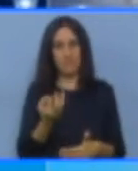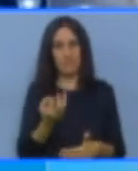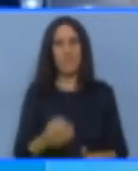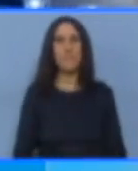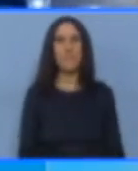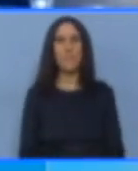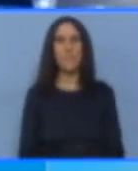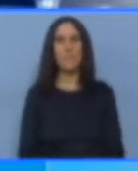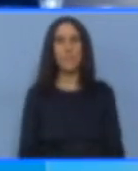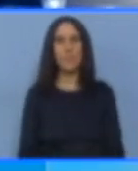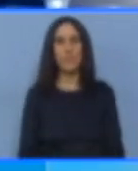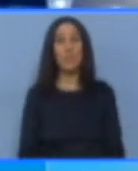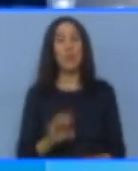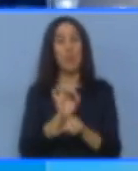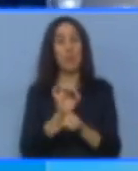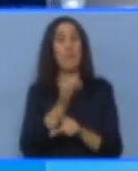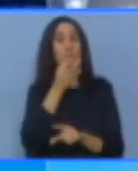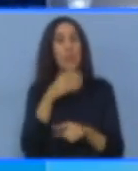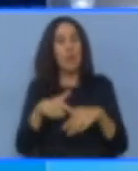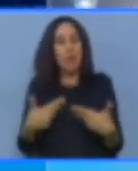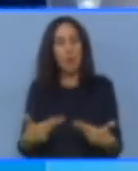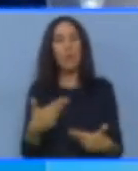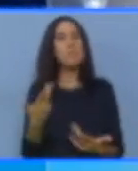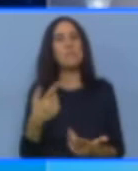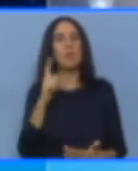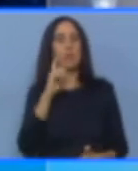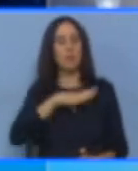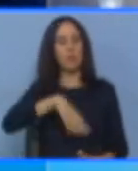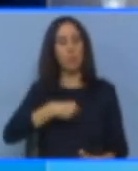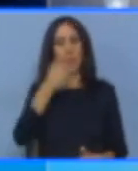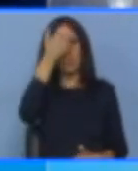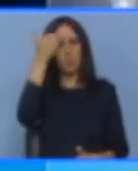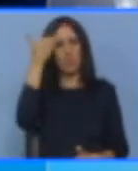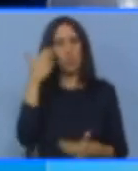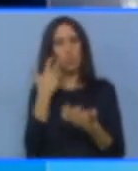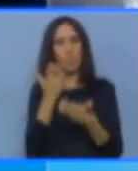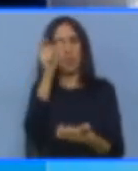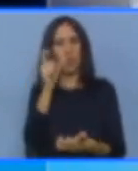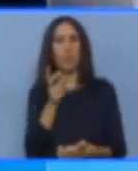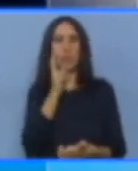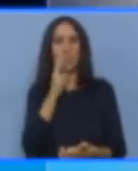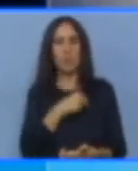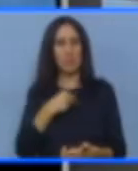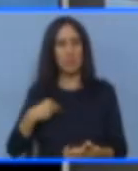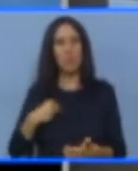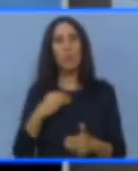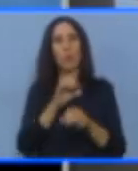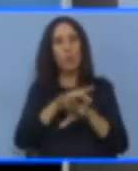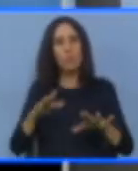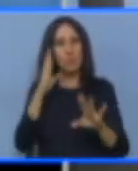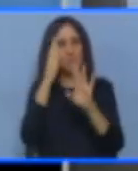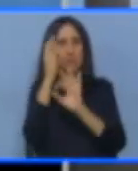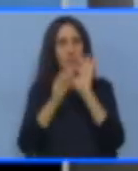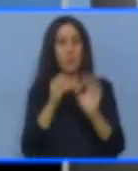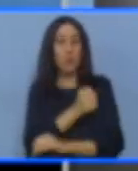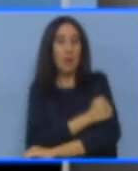agência.eclésia.pt. Falamos agora sobre o Dia Mundial da Saúde Mental, que hoje se assinala com o diretor clínico do Hospital Psiquiátrico Casa de